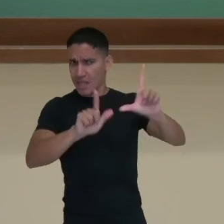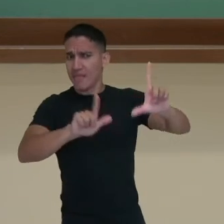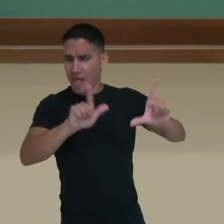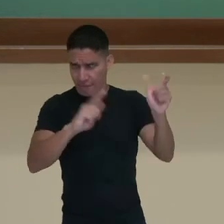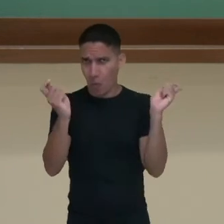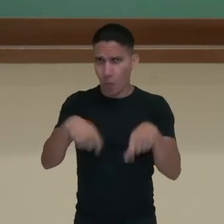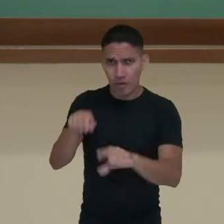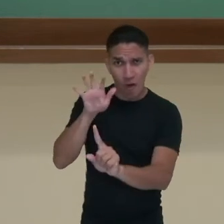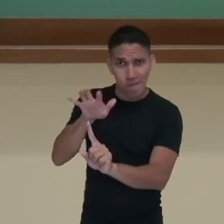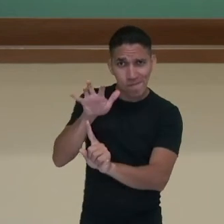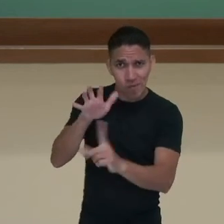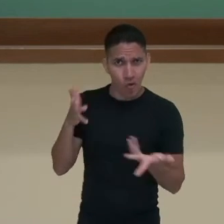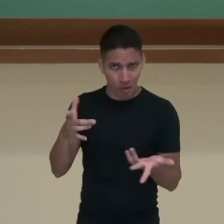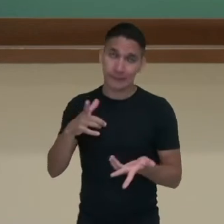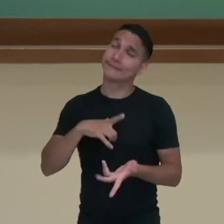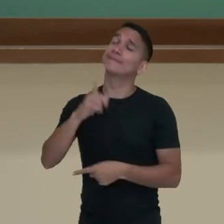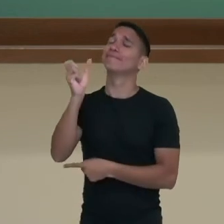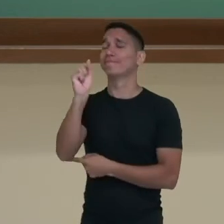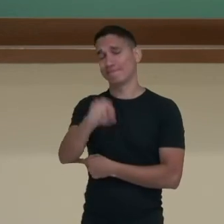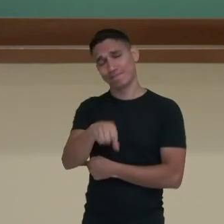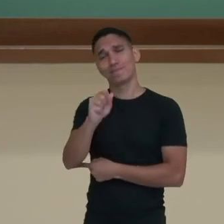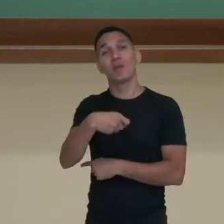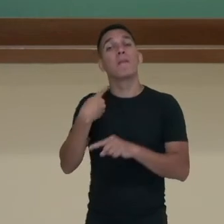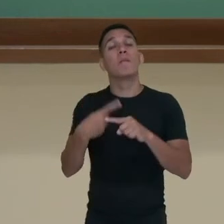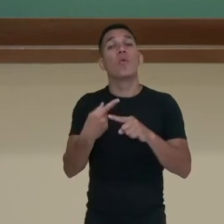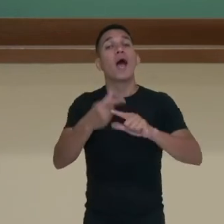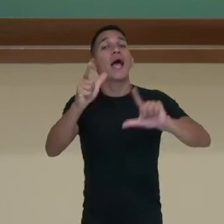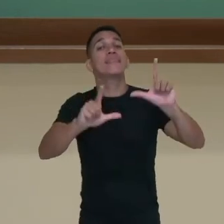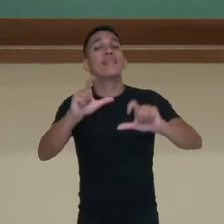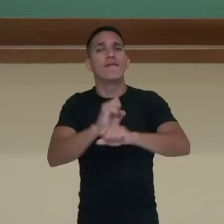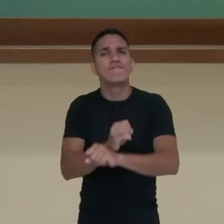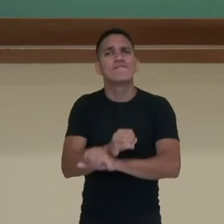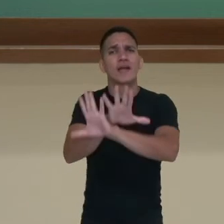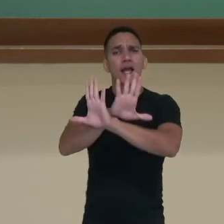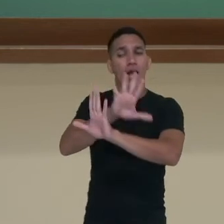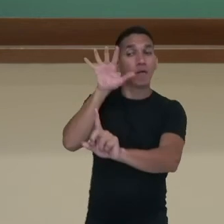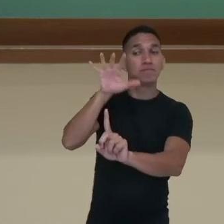né? Existe, né? Por quê? Porque a televisão ela interfere